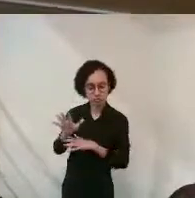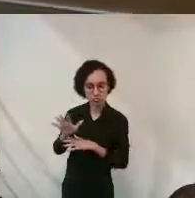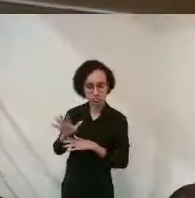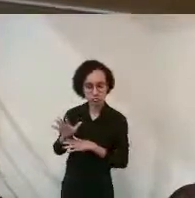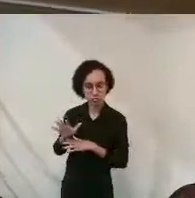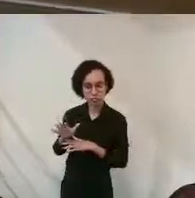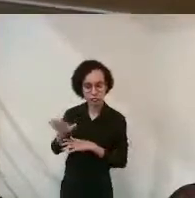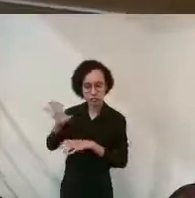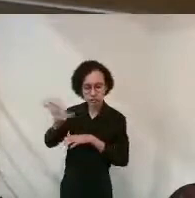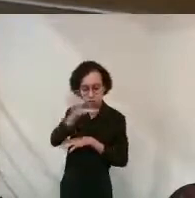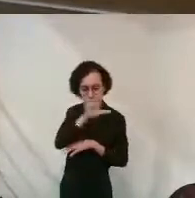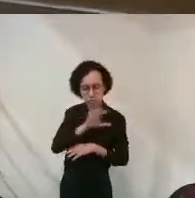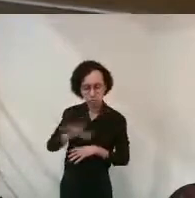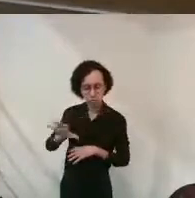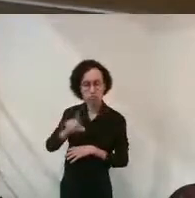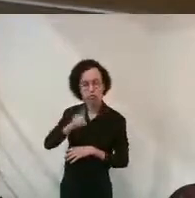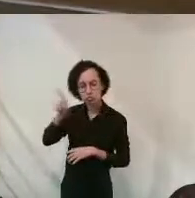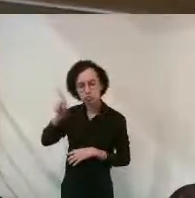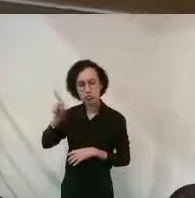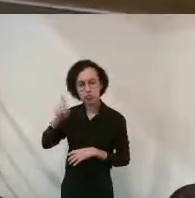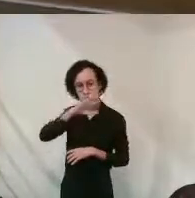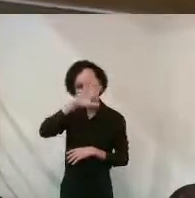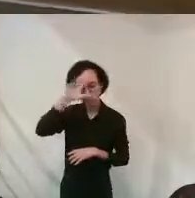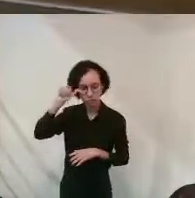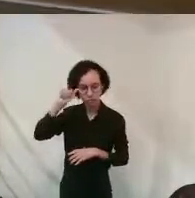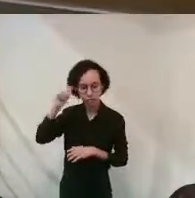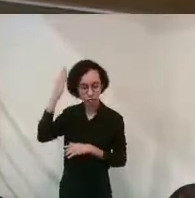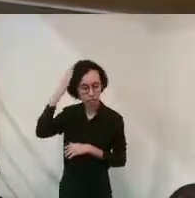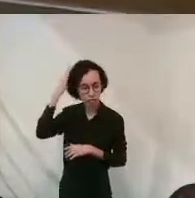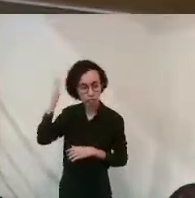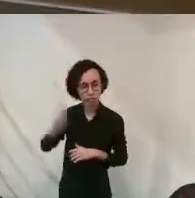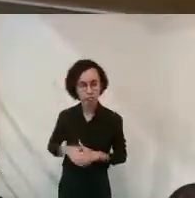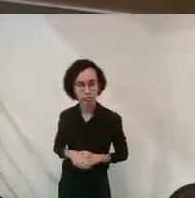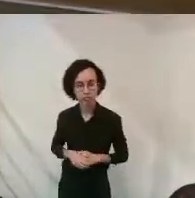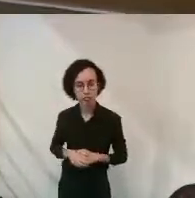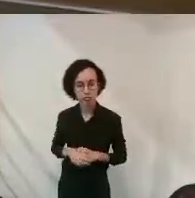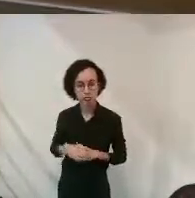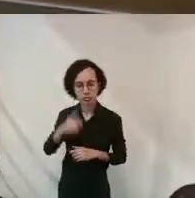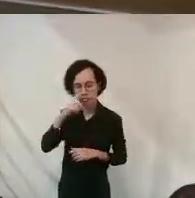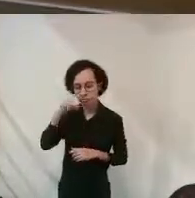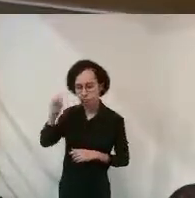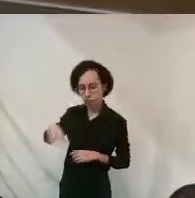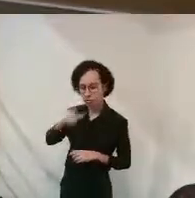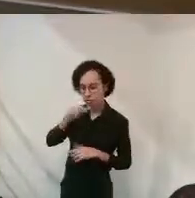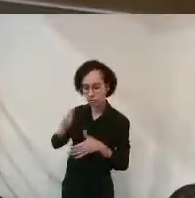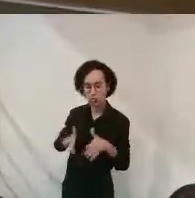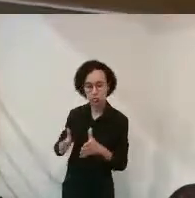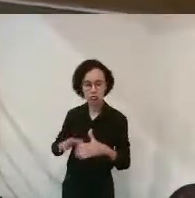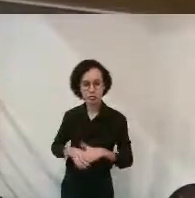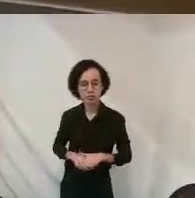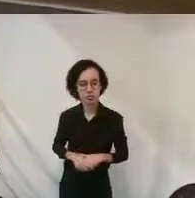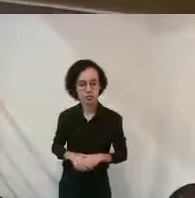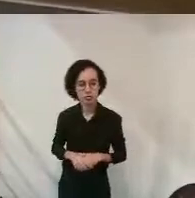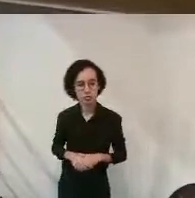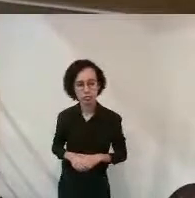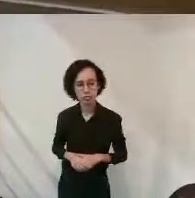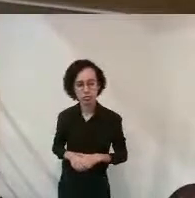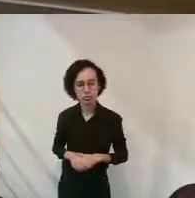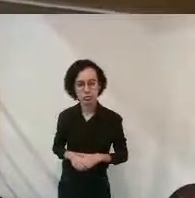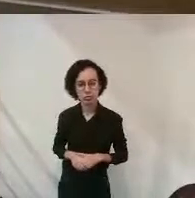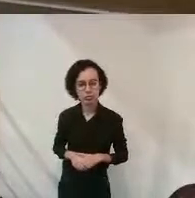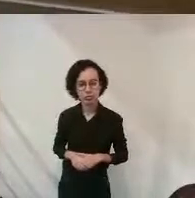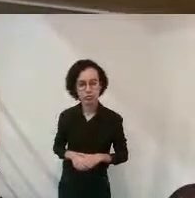das regiões lá do Pará? É jogar o lixo no rio. É assim que é a